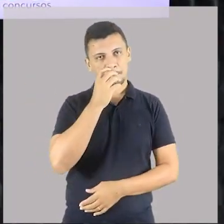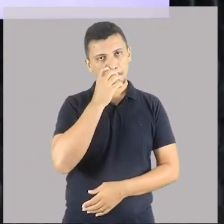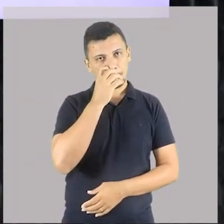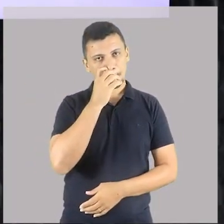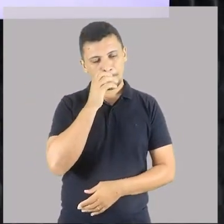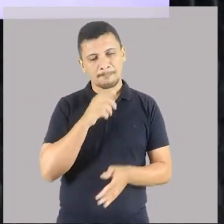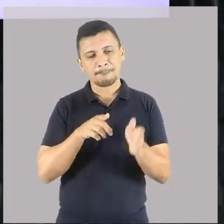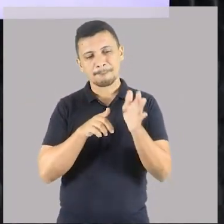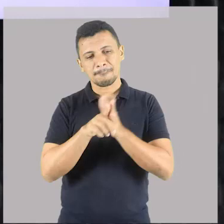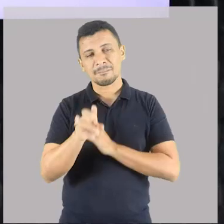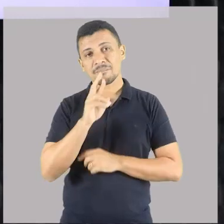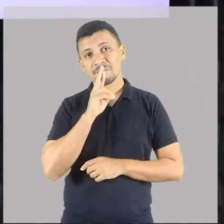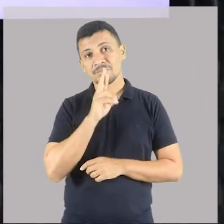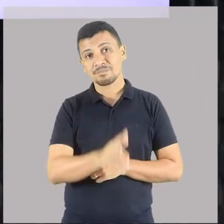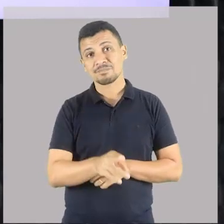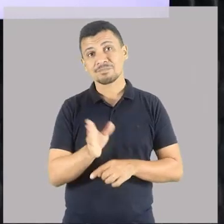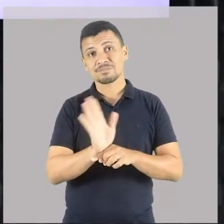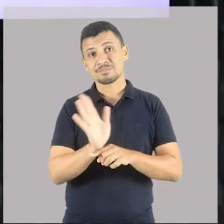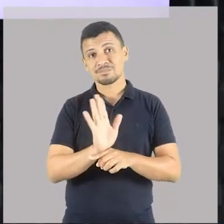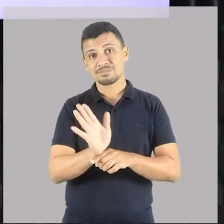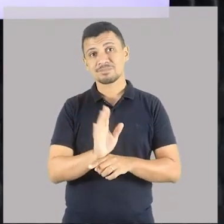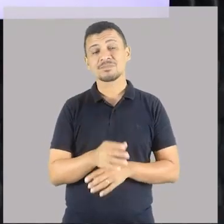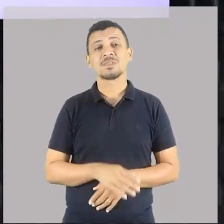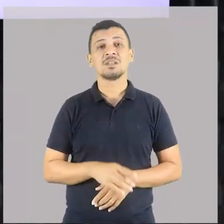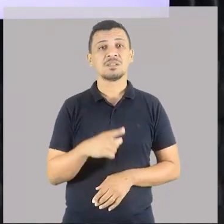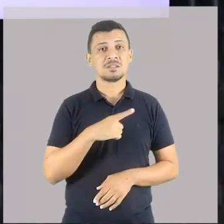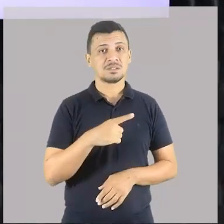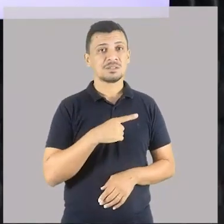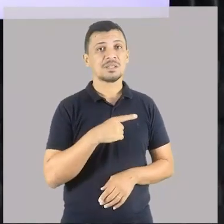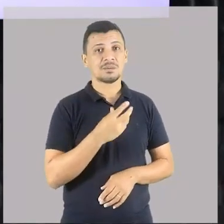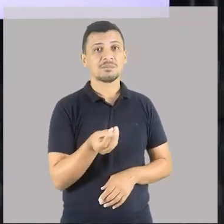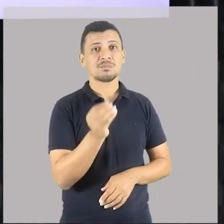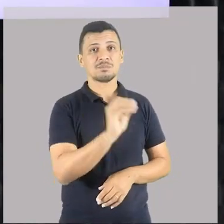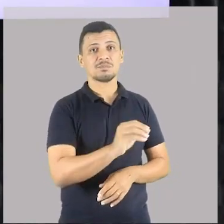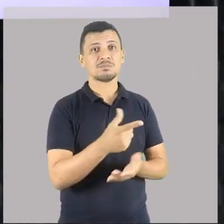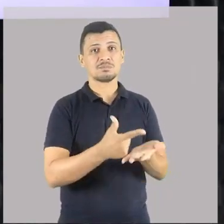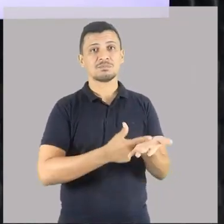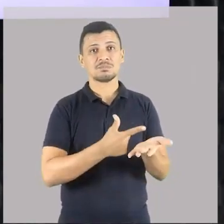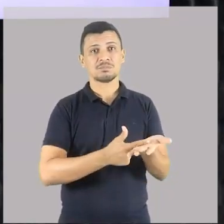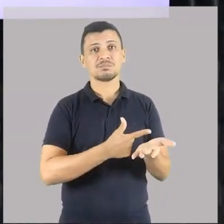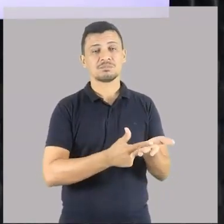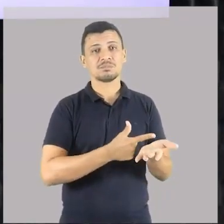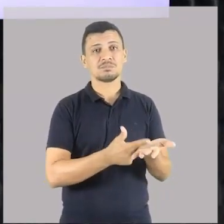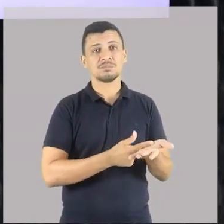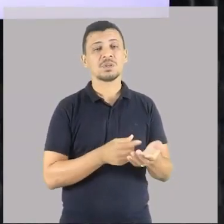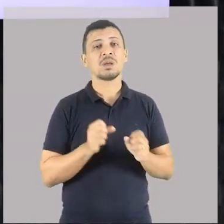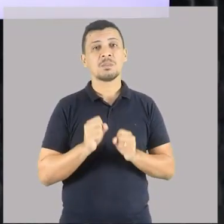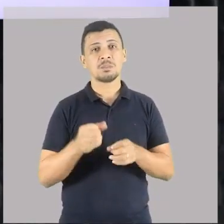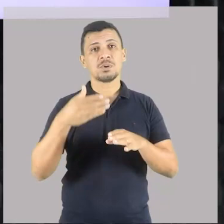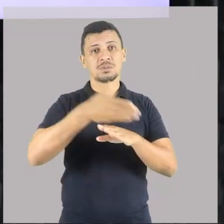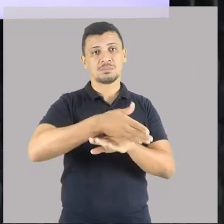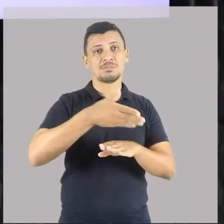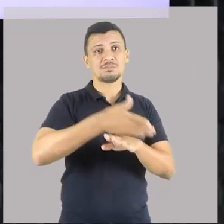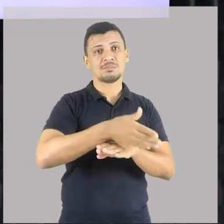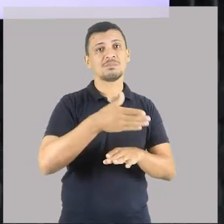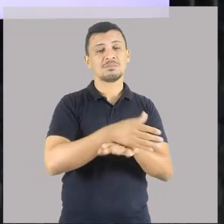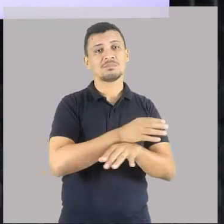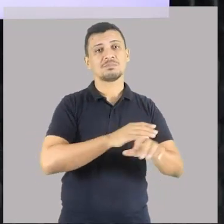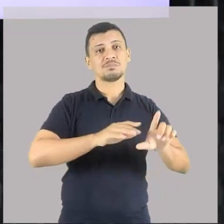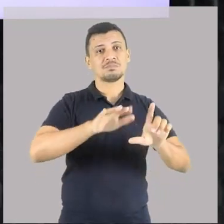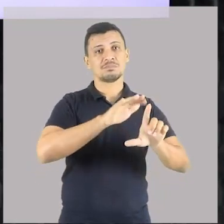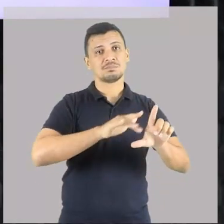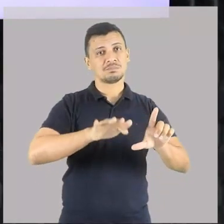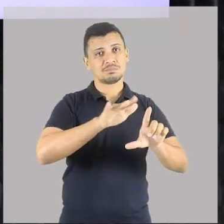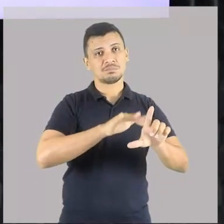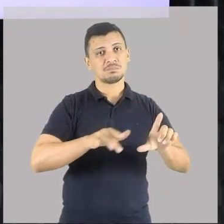resolver aqui no vídeo, ainda temos as questões que estão propostas no material de vocês, na apostila, que vocês podem acessar pelo QR